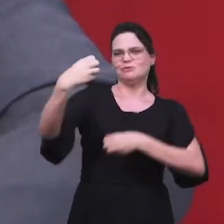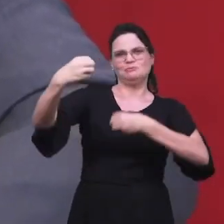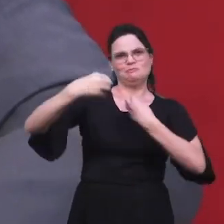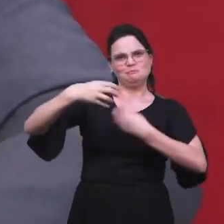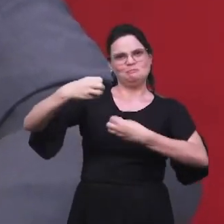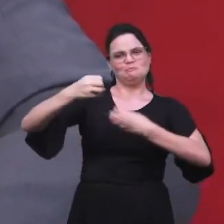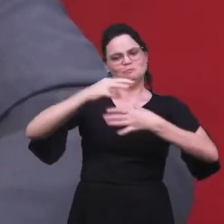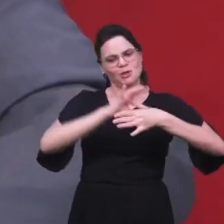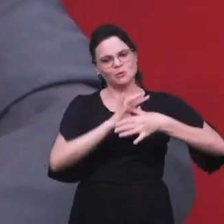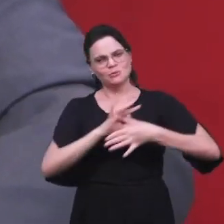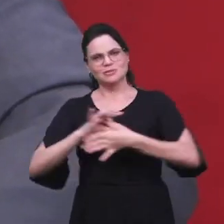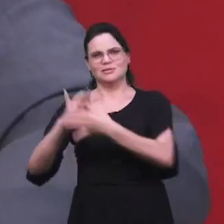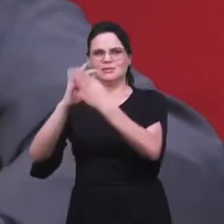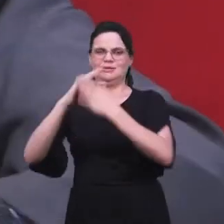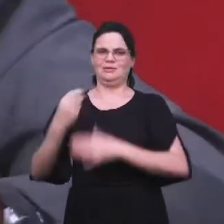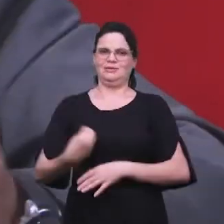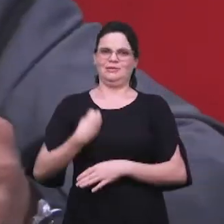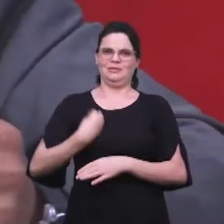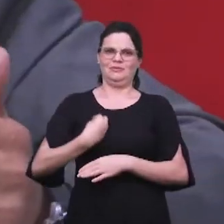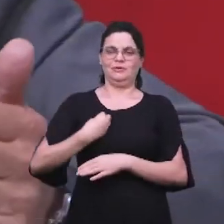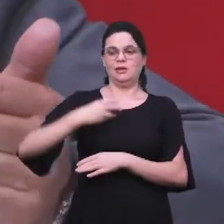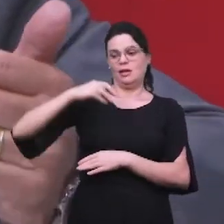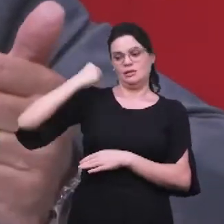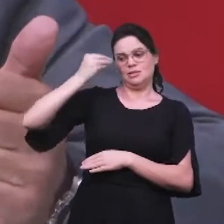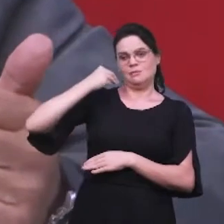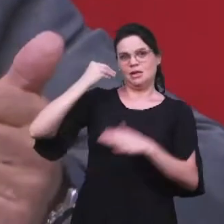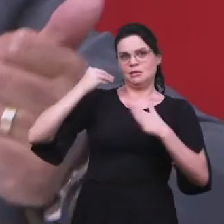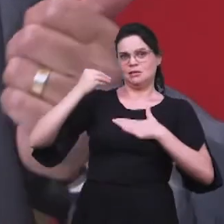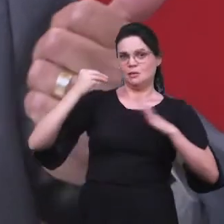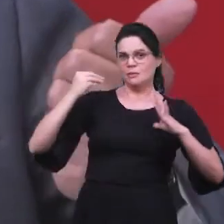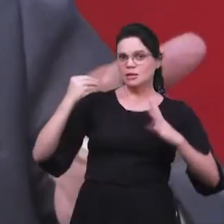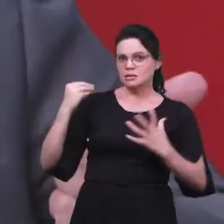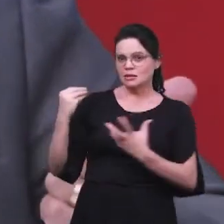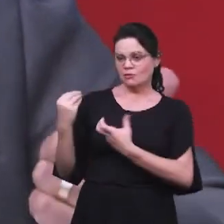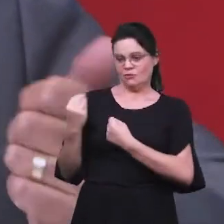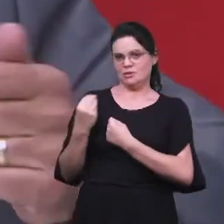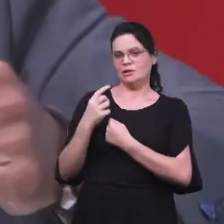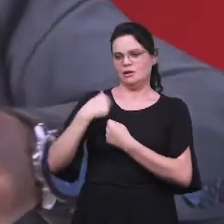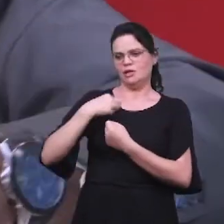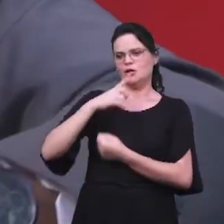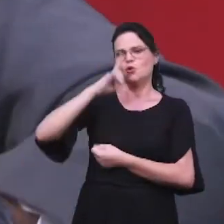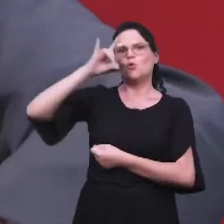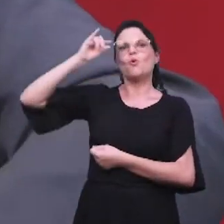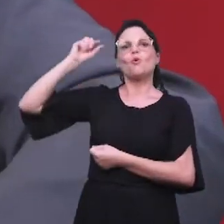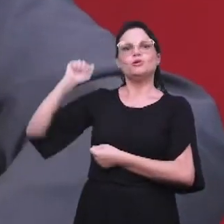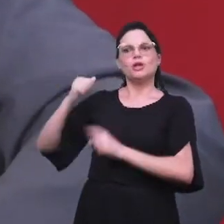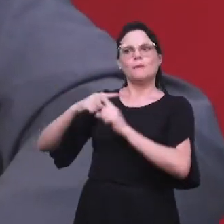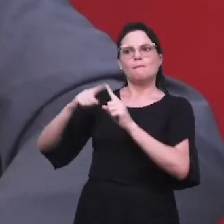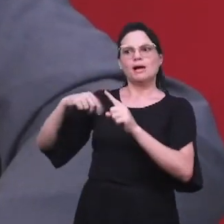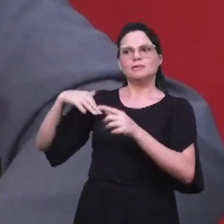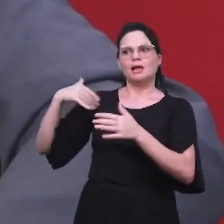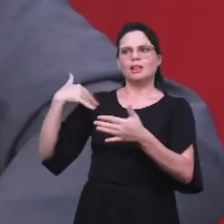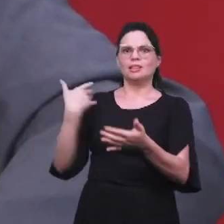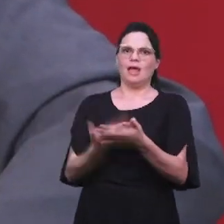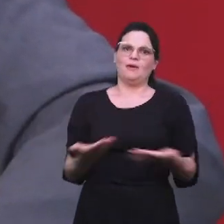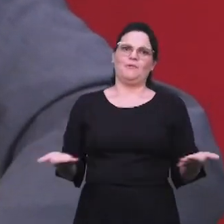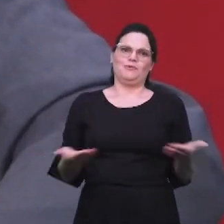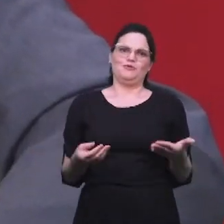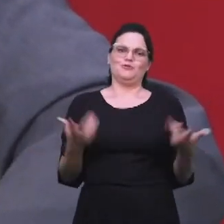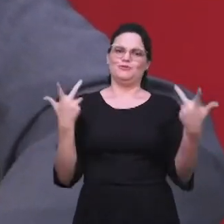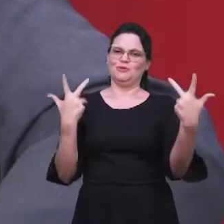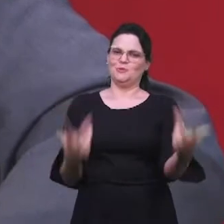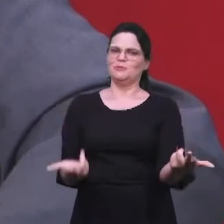igreja e dirigindo a nossa vida. É a experiência de salvação que eu vivi um dia, mas é a experiência de salvação que eu estou